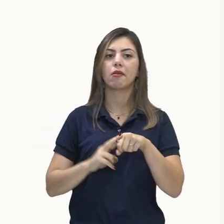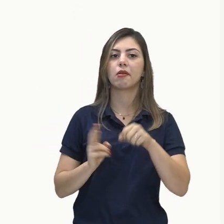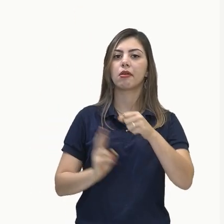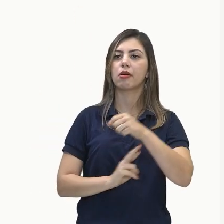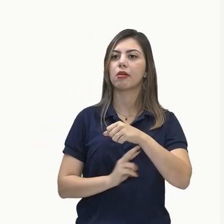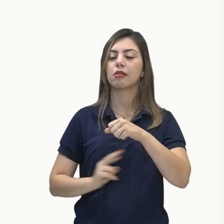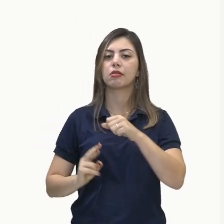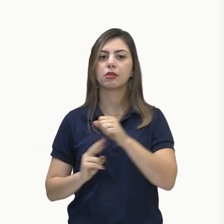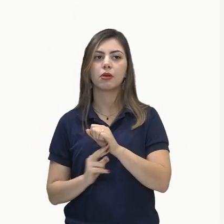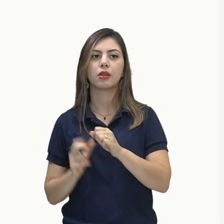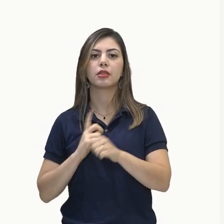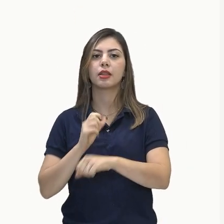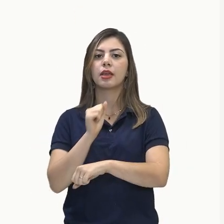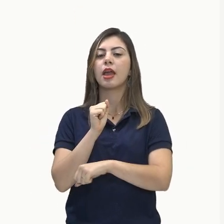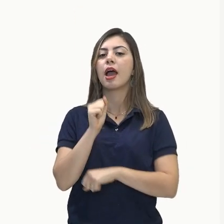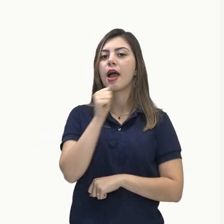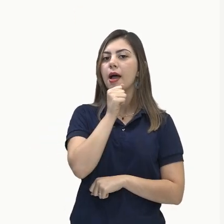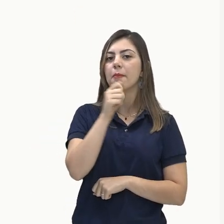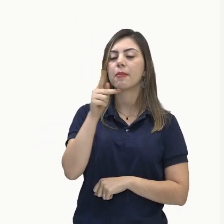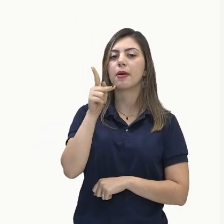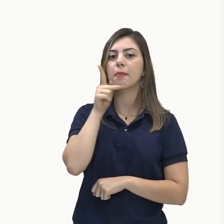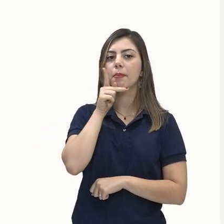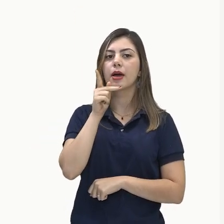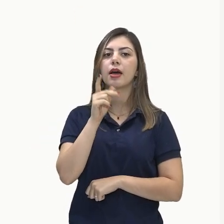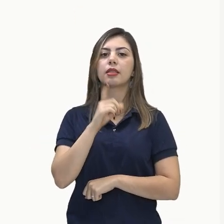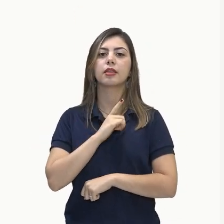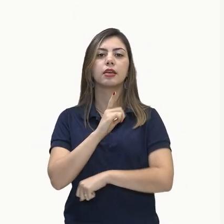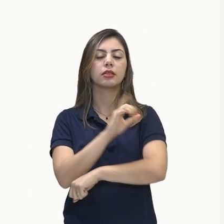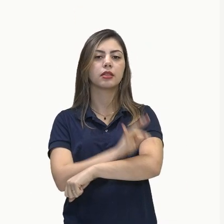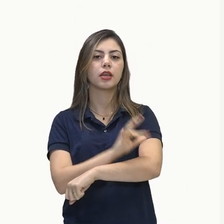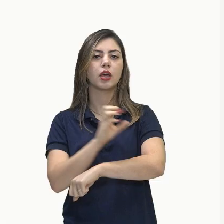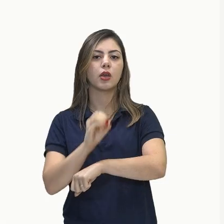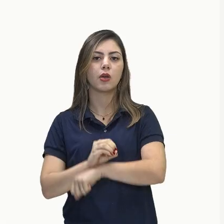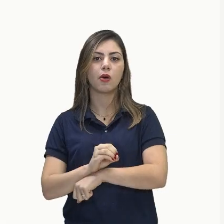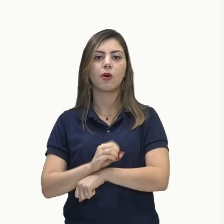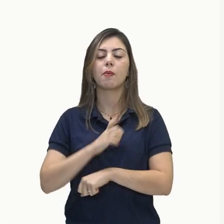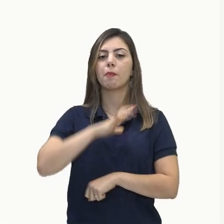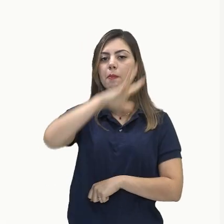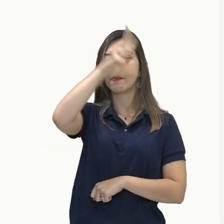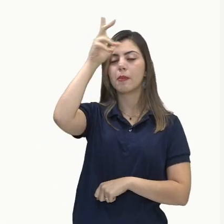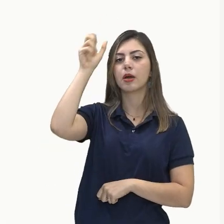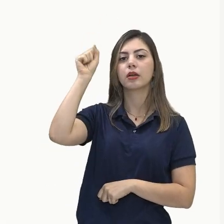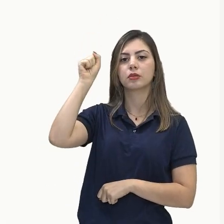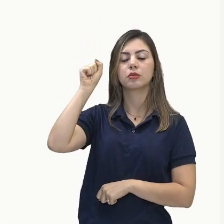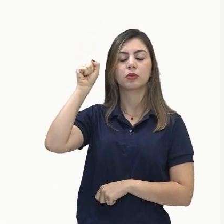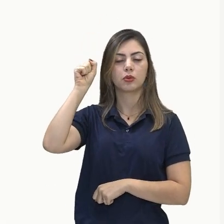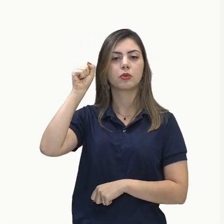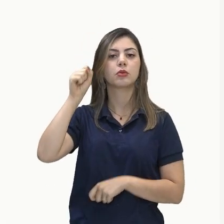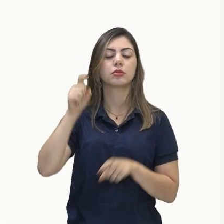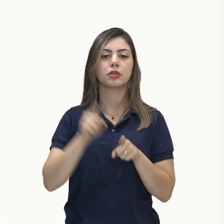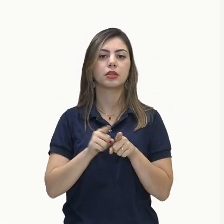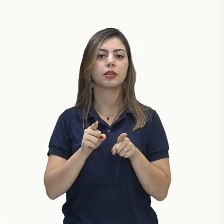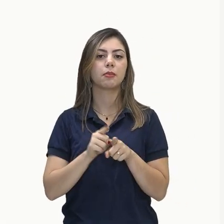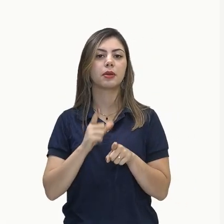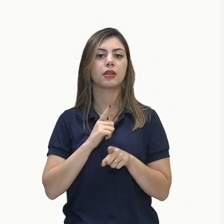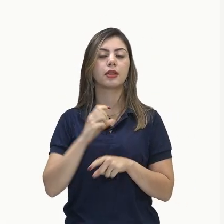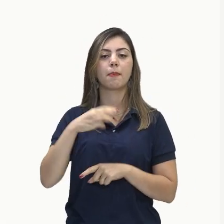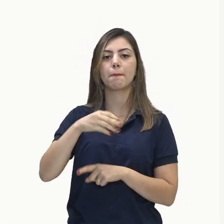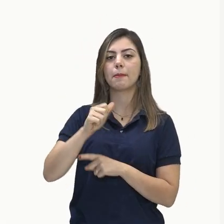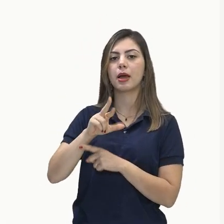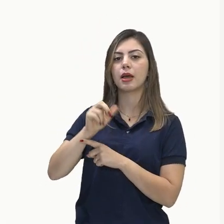Pará, Amapá, Tocantins e os estados do Mato Grosso e Maranhão. E aí eles vão definir essas